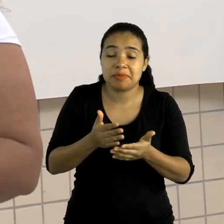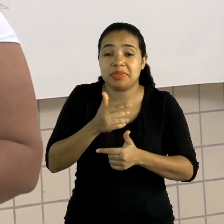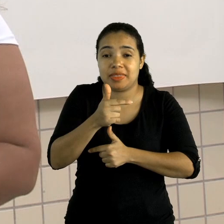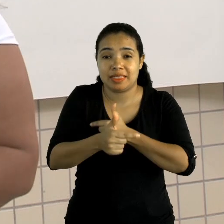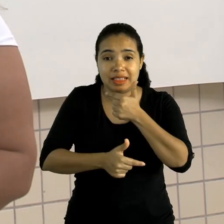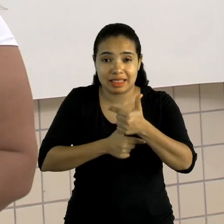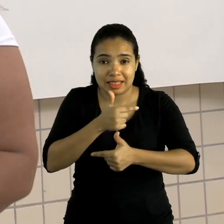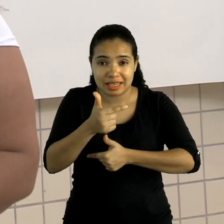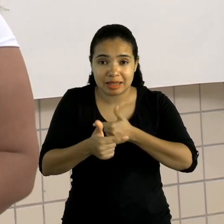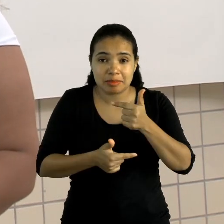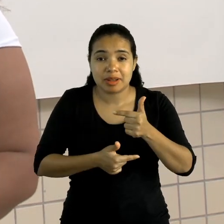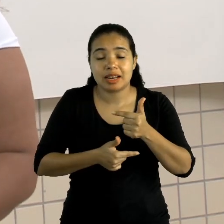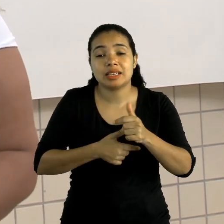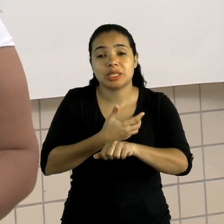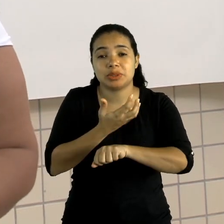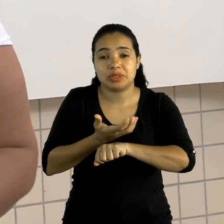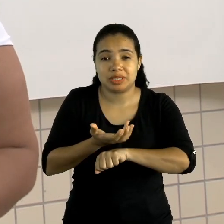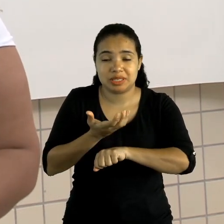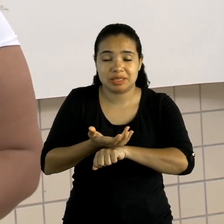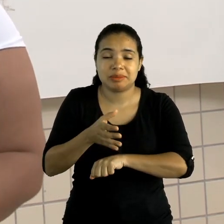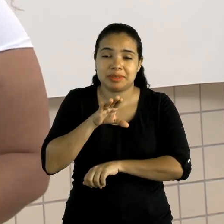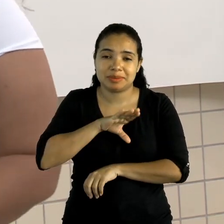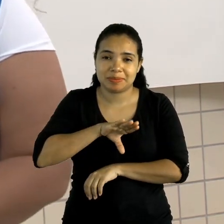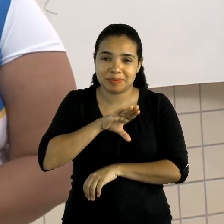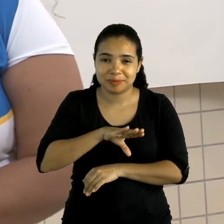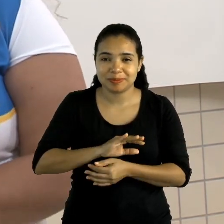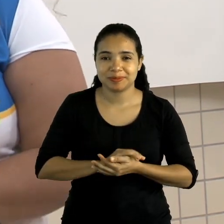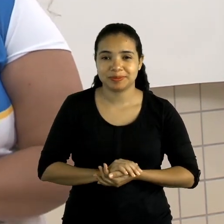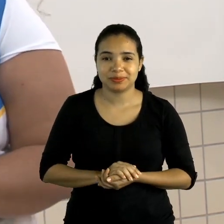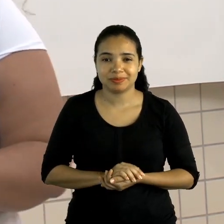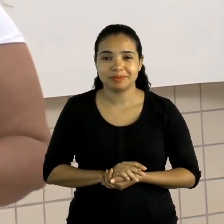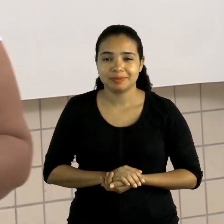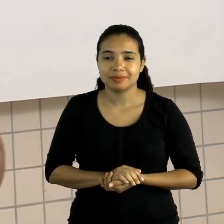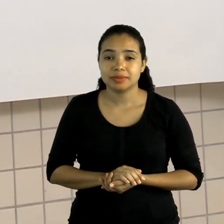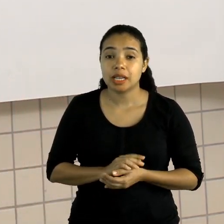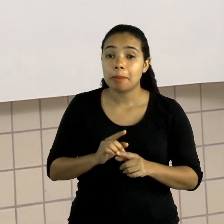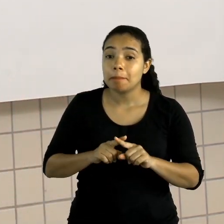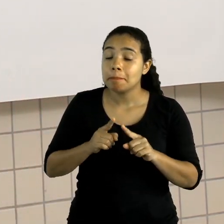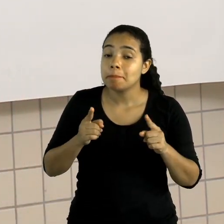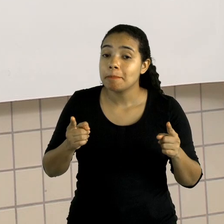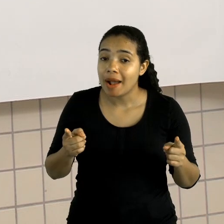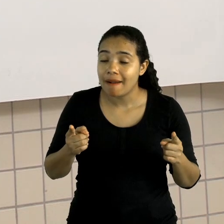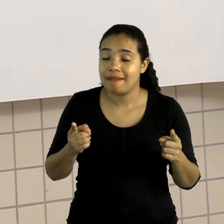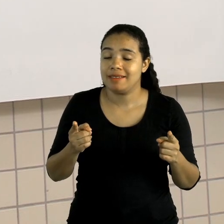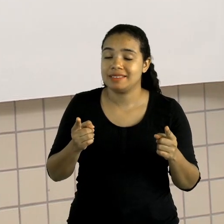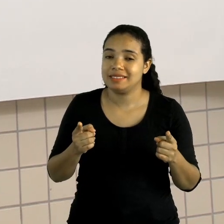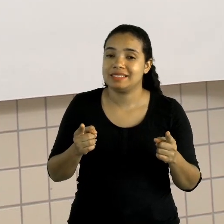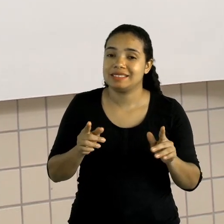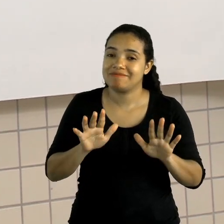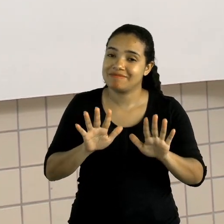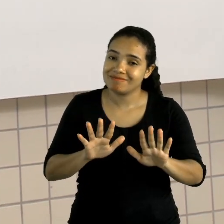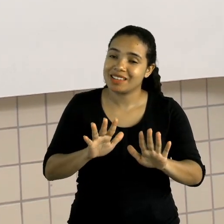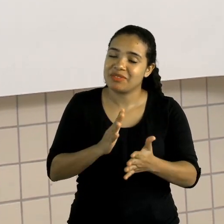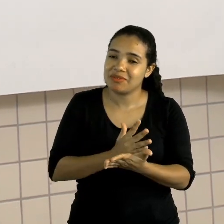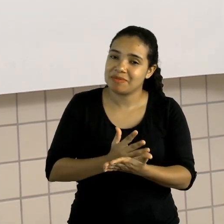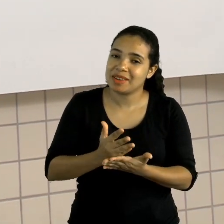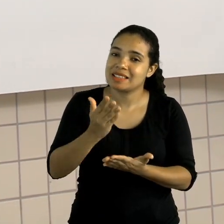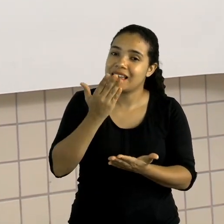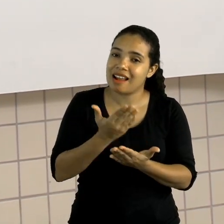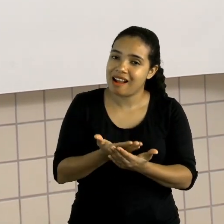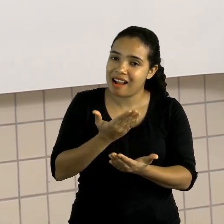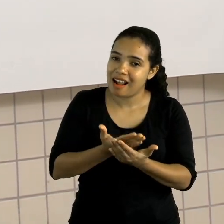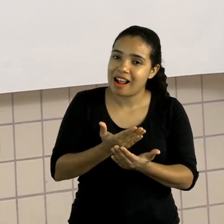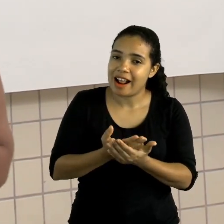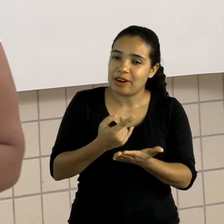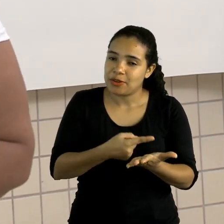trabalhando com o componente curricular de língua portuguesa. Mas antes da gente começar a nossa aula, eu vou fazer um combinado